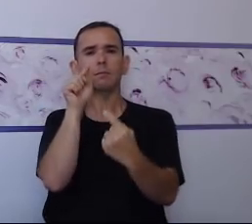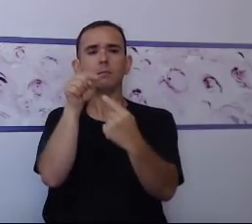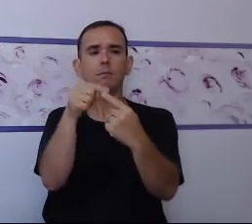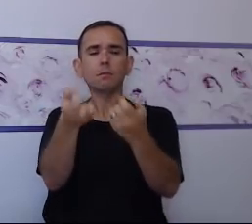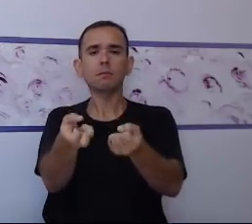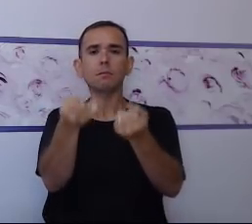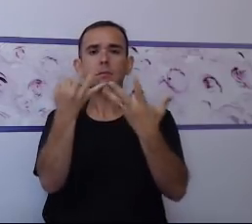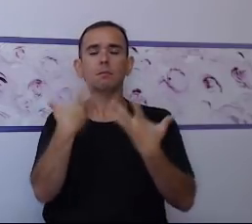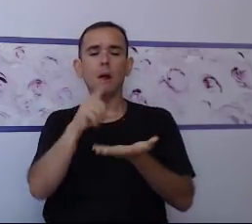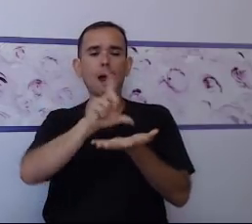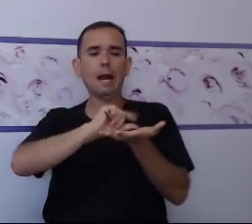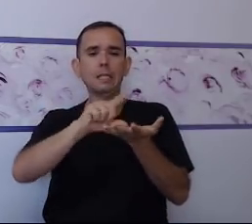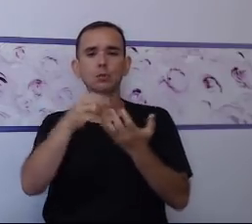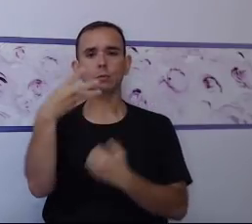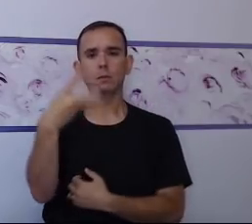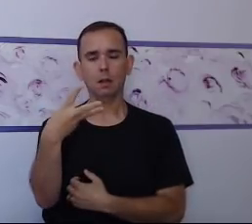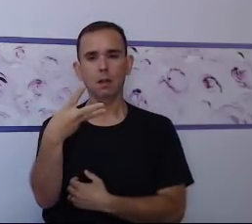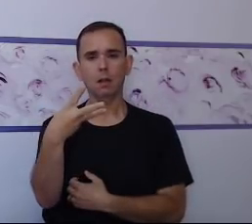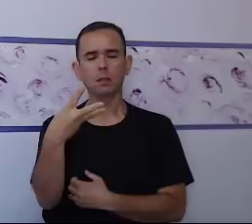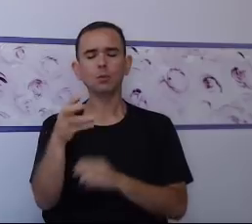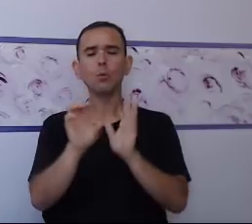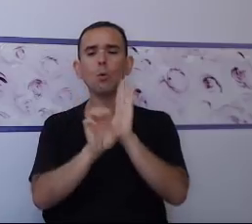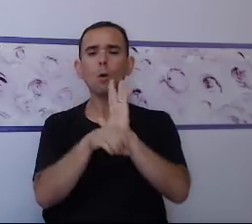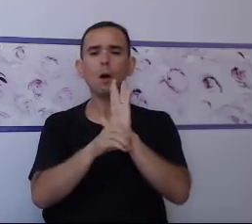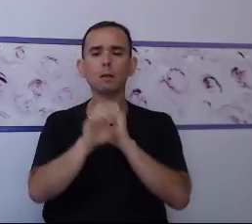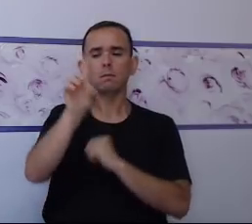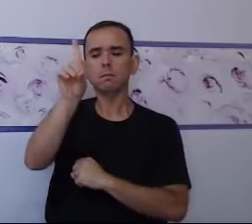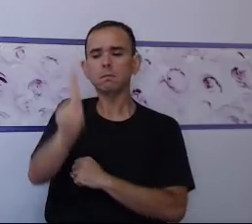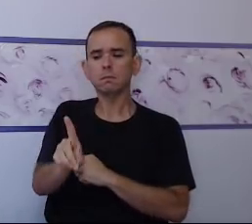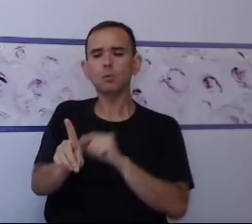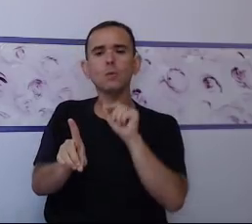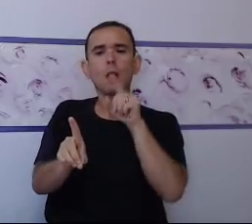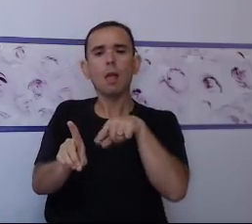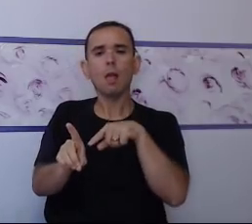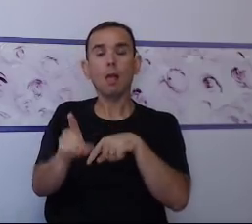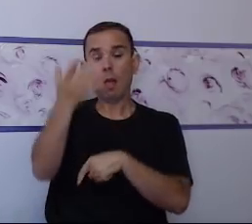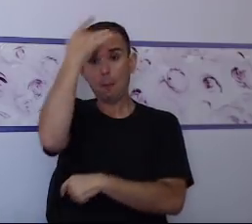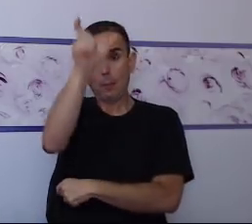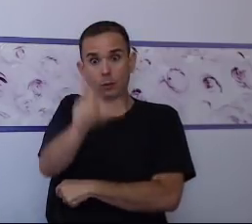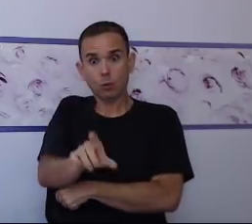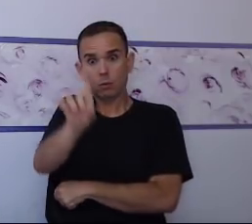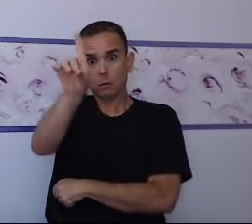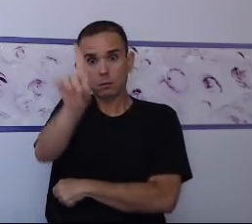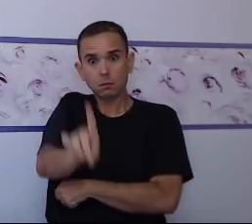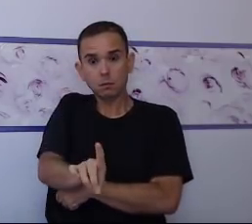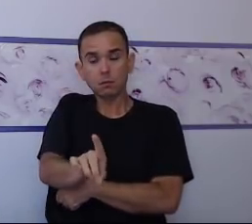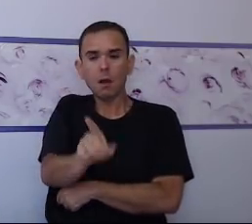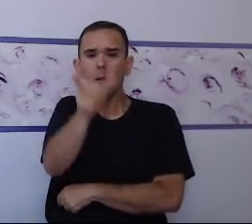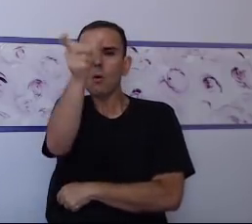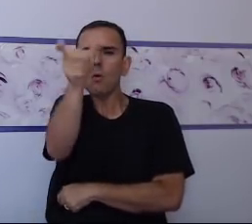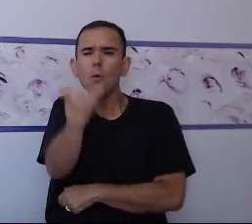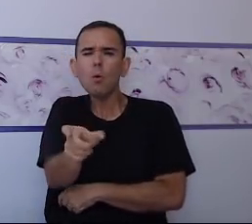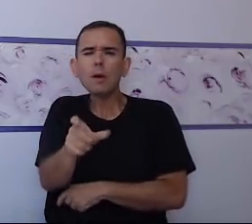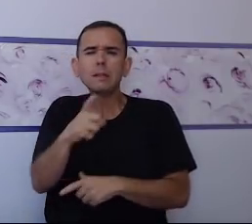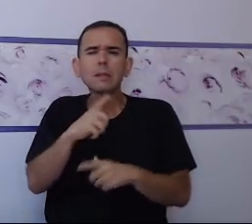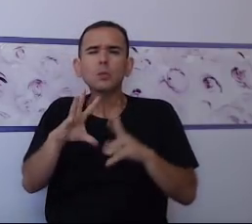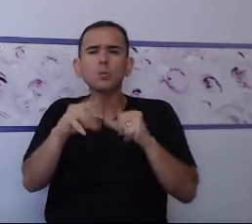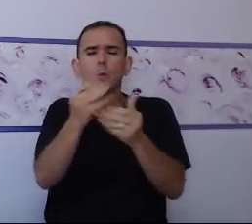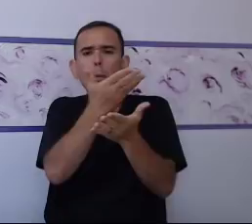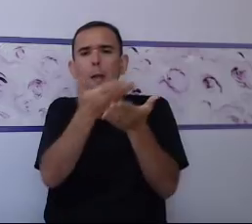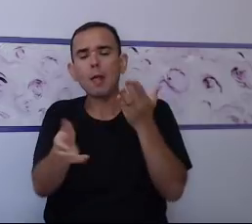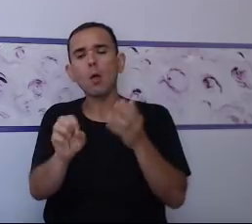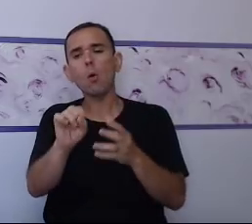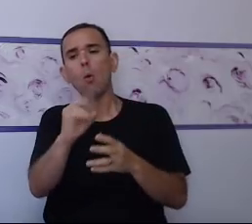no artigo 3º, o conceito de deficiência. Então, considera-se a pessoa com deficiência a pessoa que tem toda perda